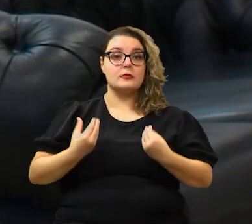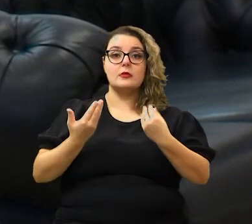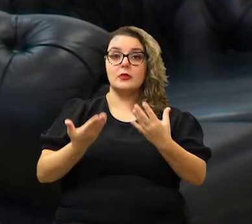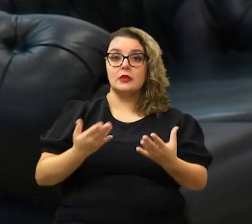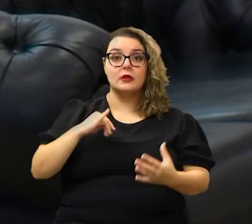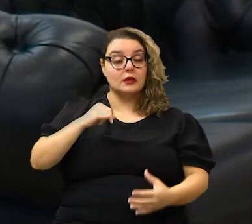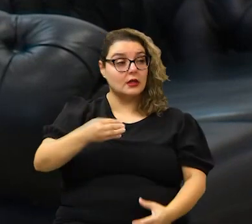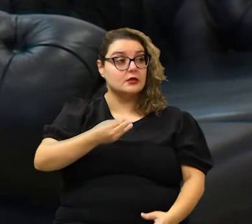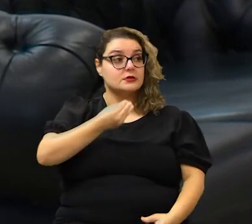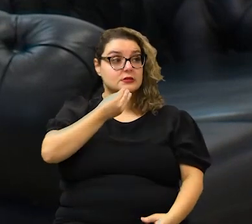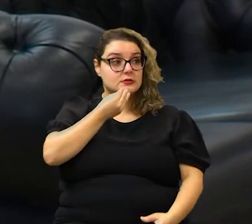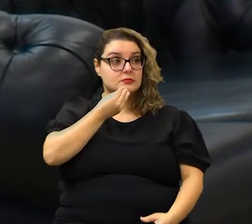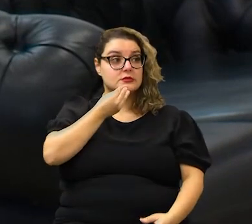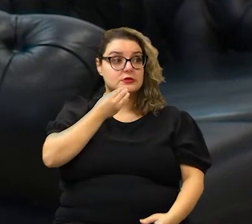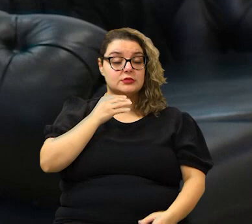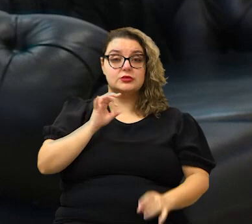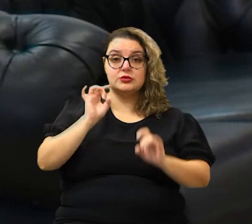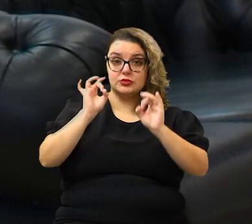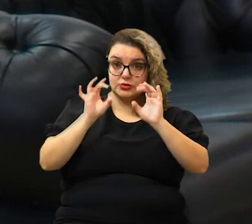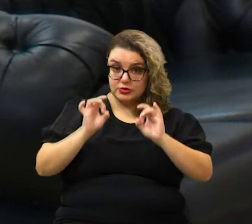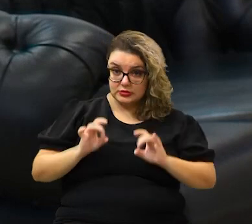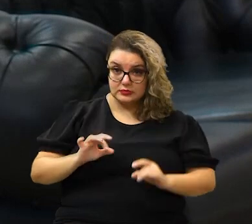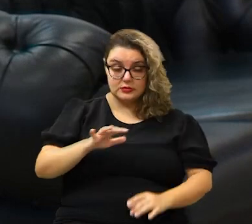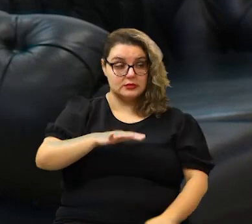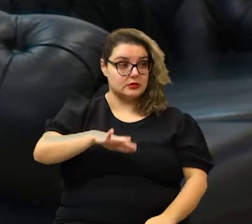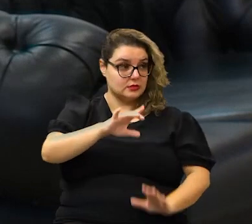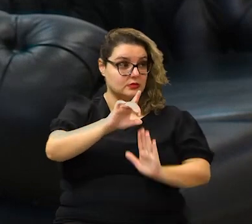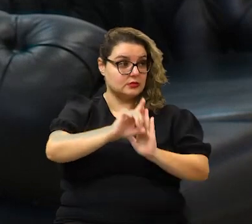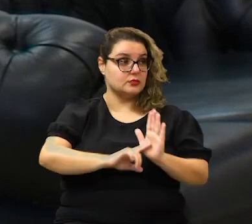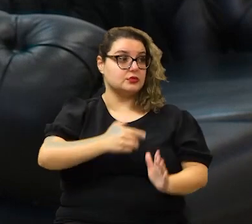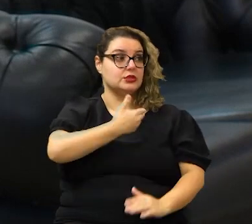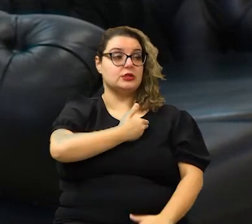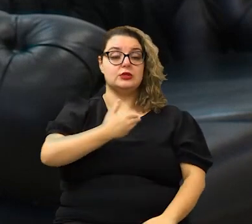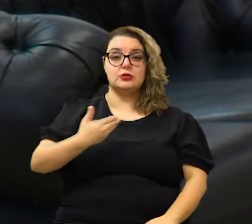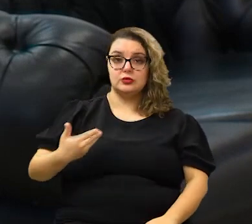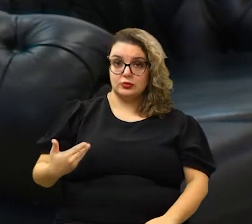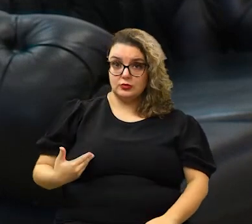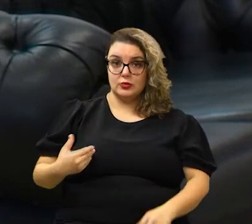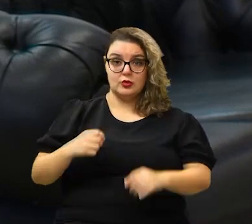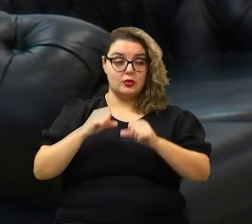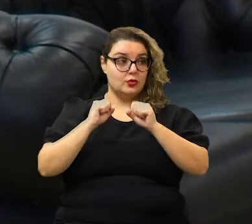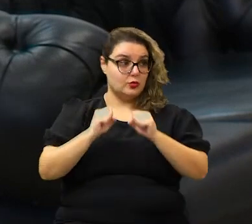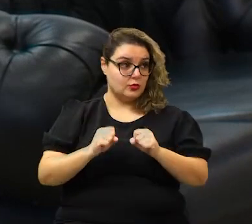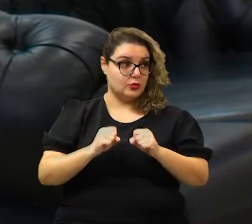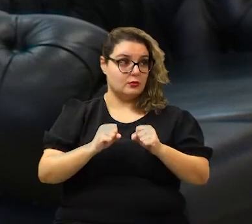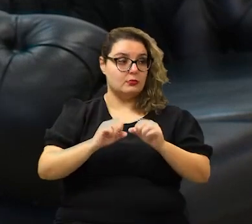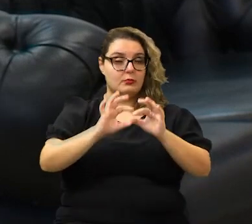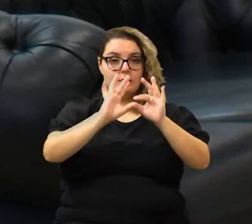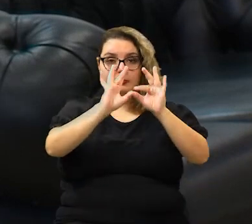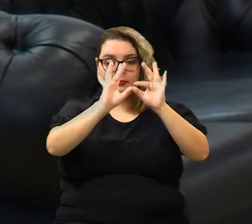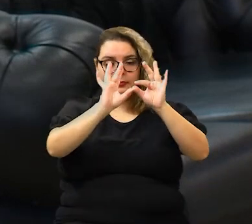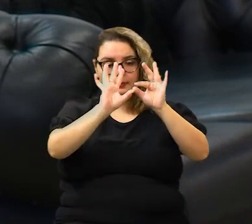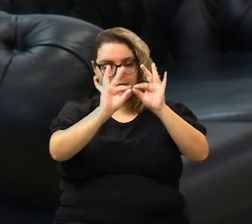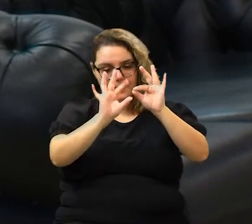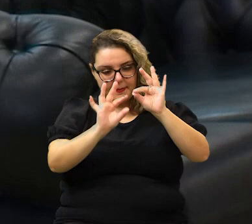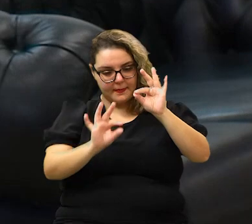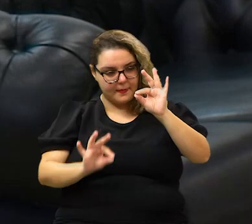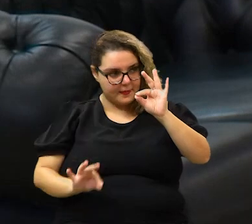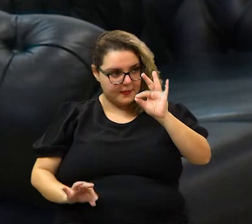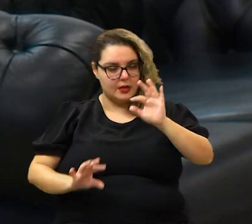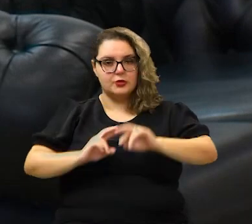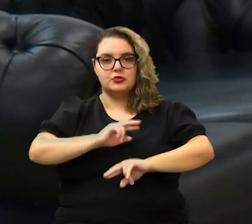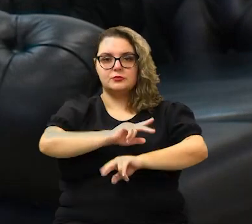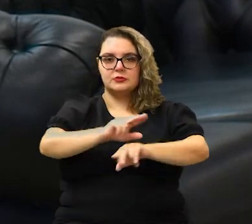Câmara oferecer essa oportunidade de que especialistas da área do direito público pudessem discorrer